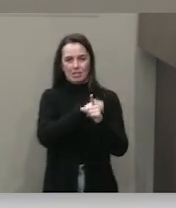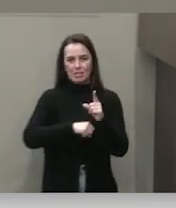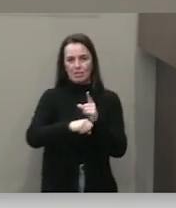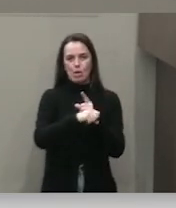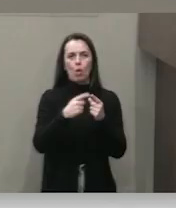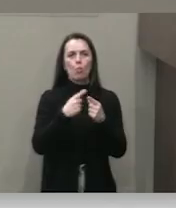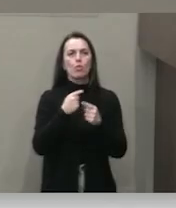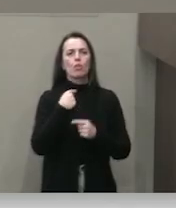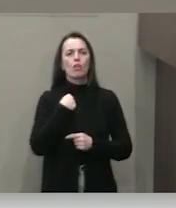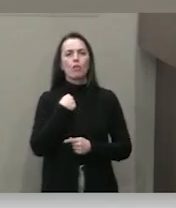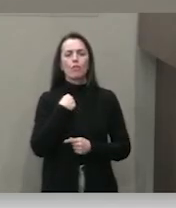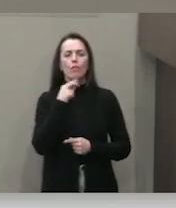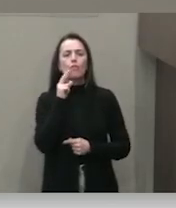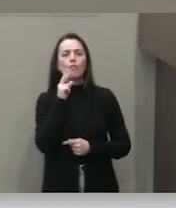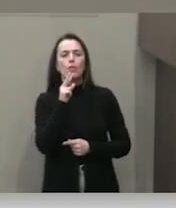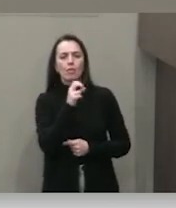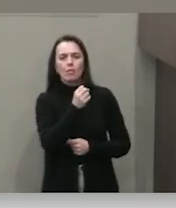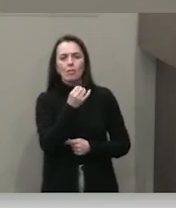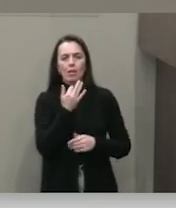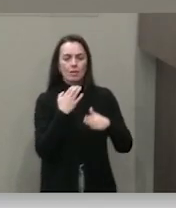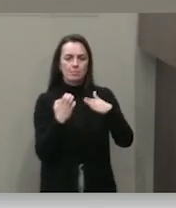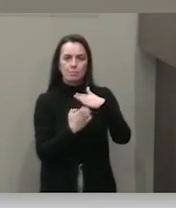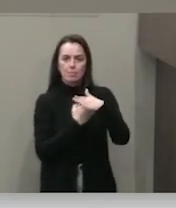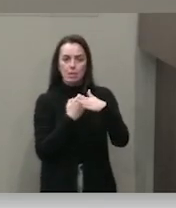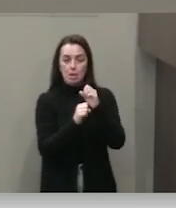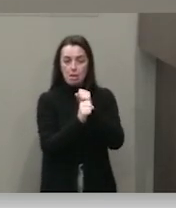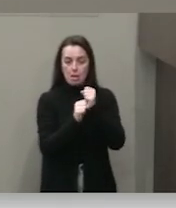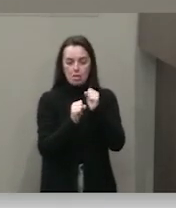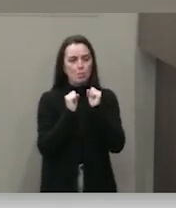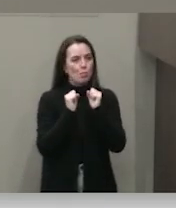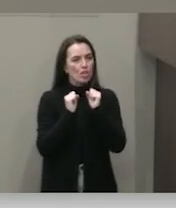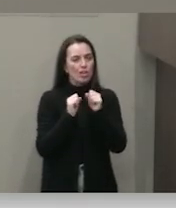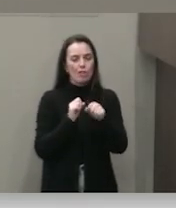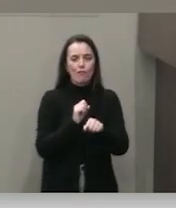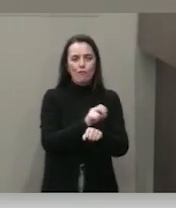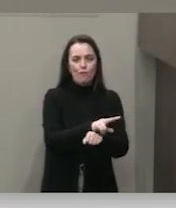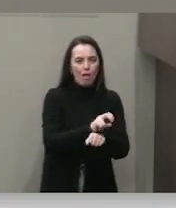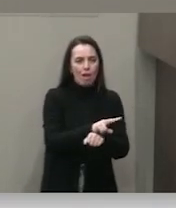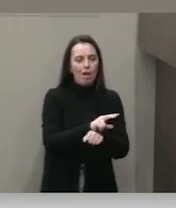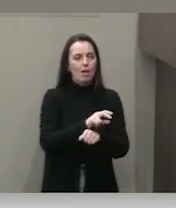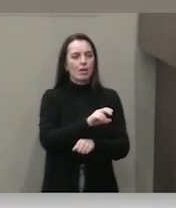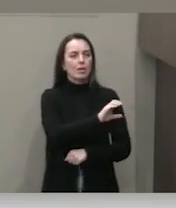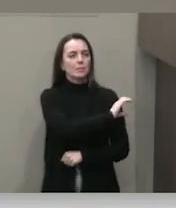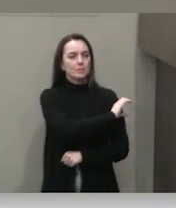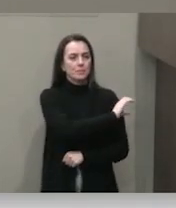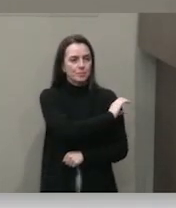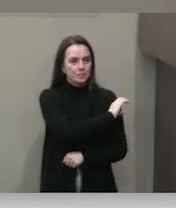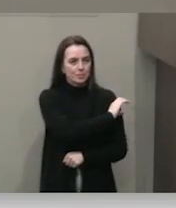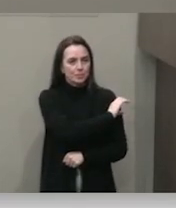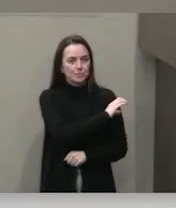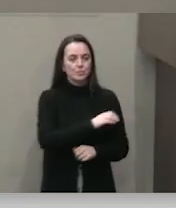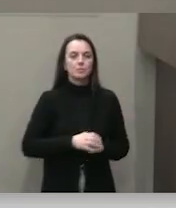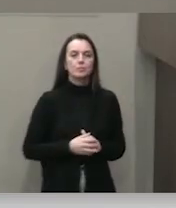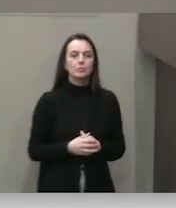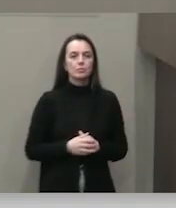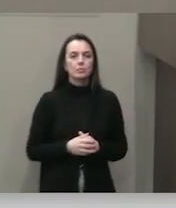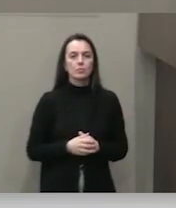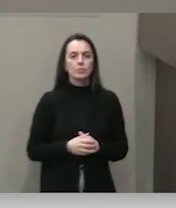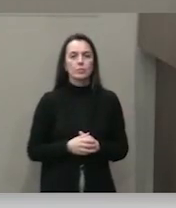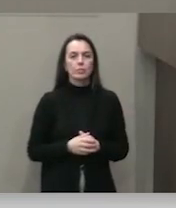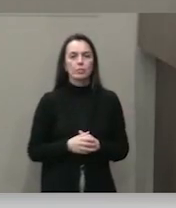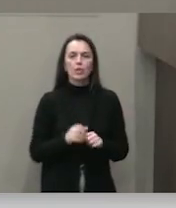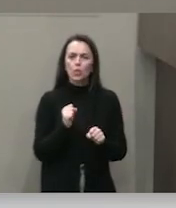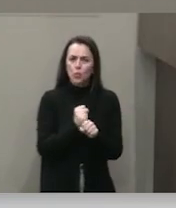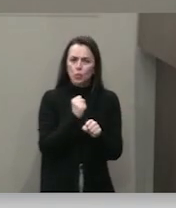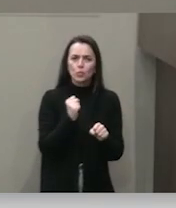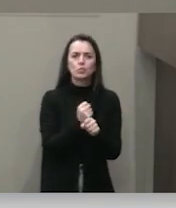por exemplo, que poderiam oferecer vagas em creche, poderiam construir,